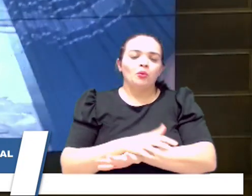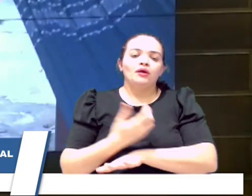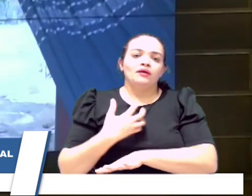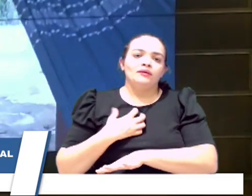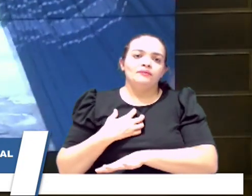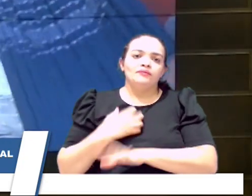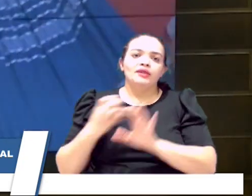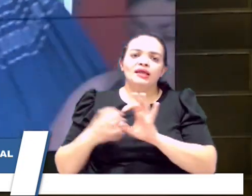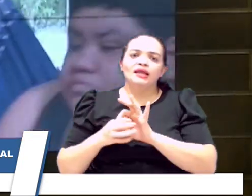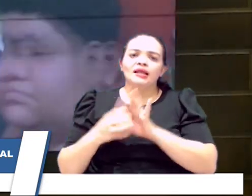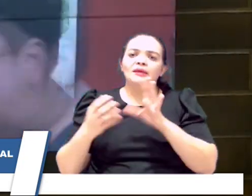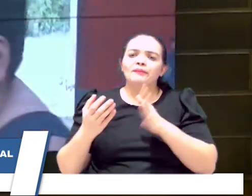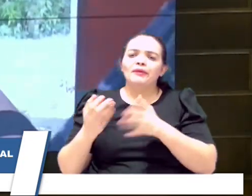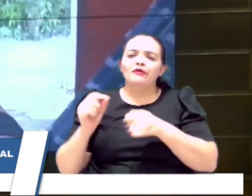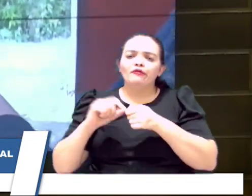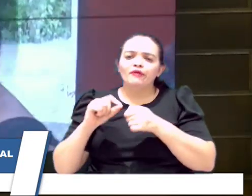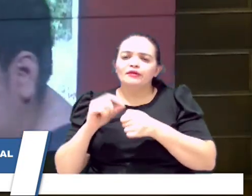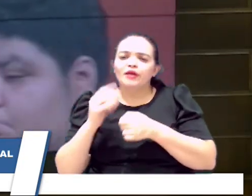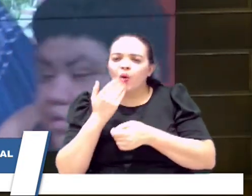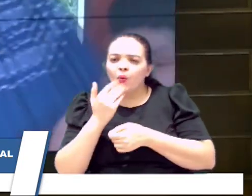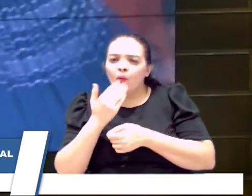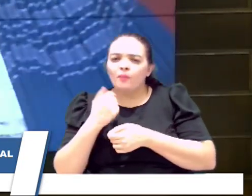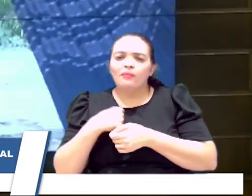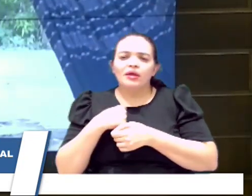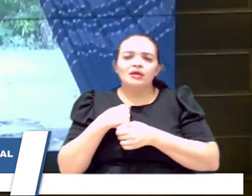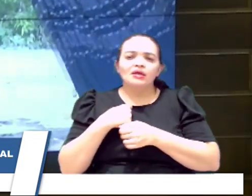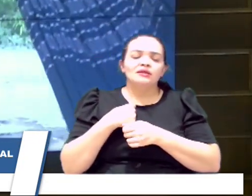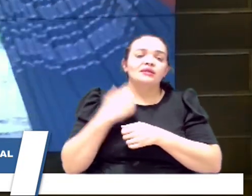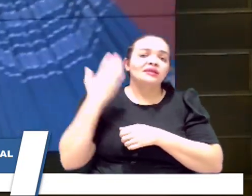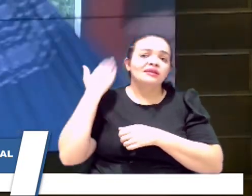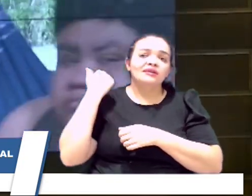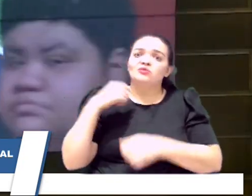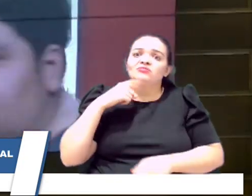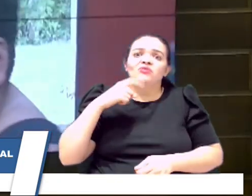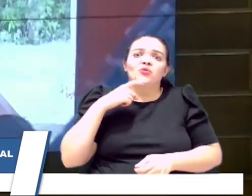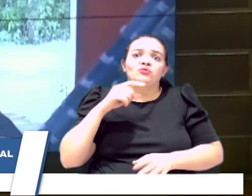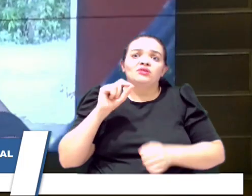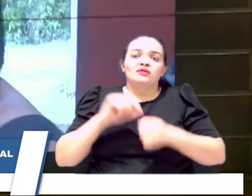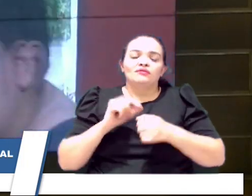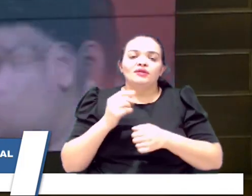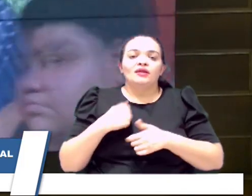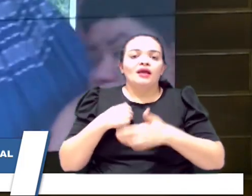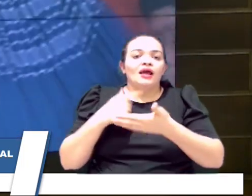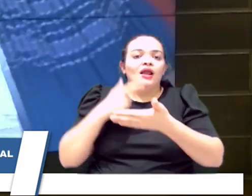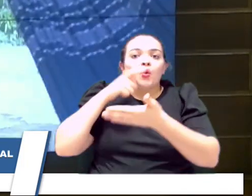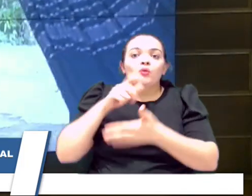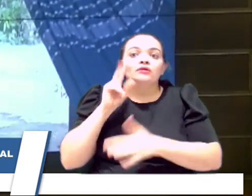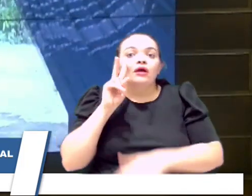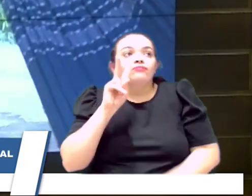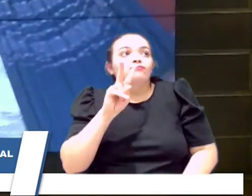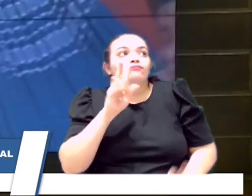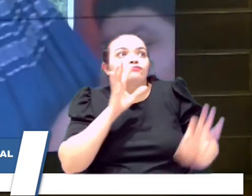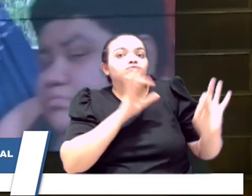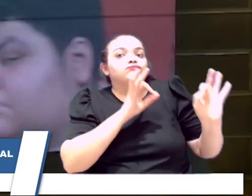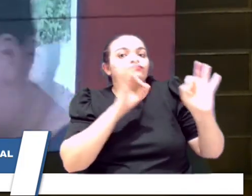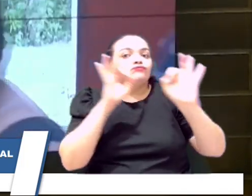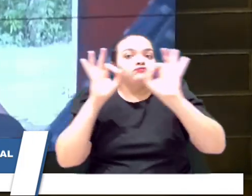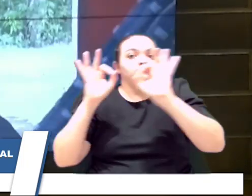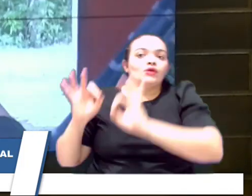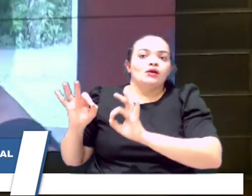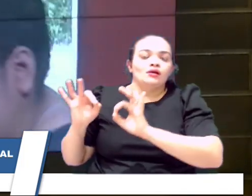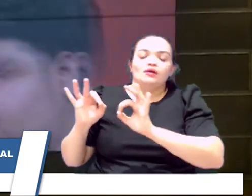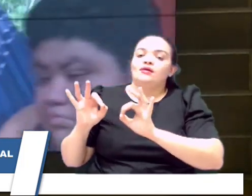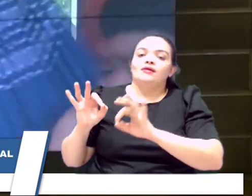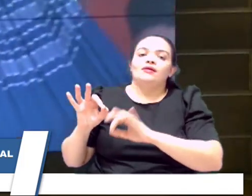alimento para nós, para mim e para ela, né? Coisa que não deixava. Maiara consegue assistir ao vídeo que ela nunca